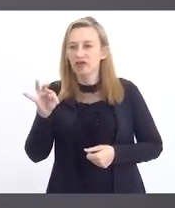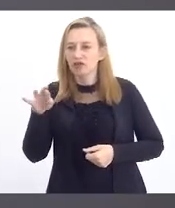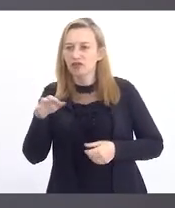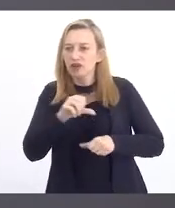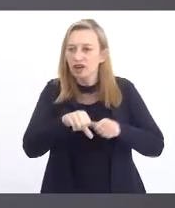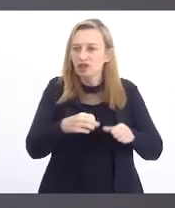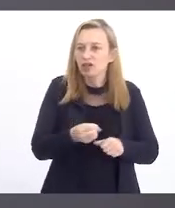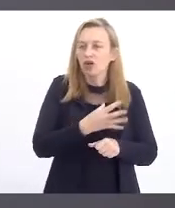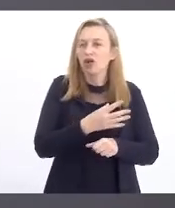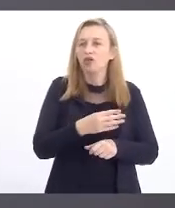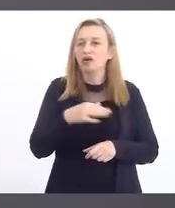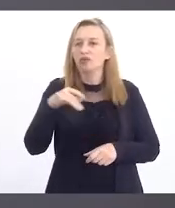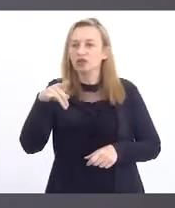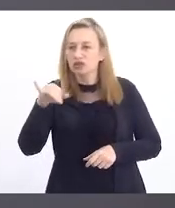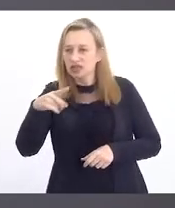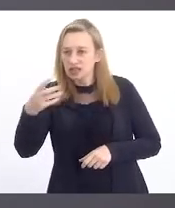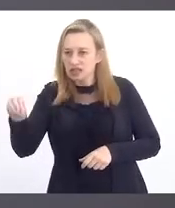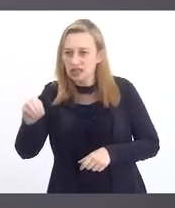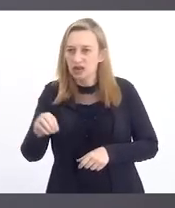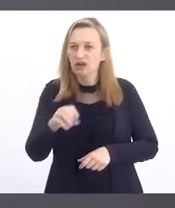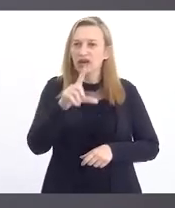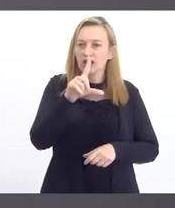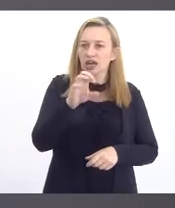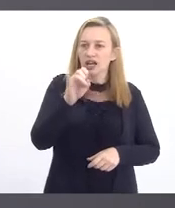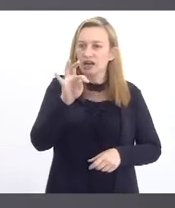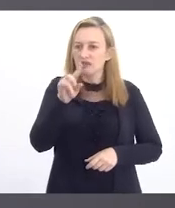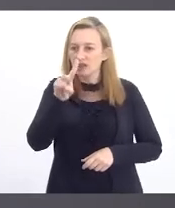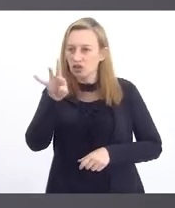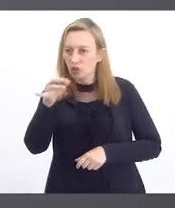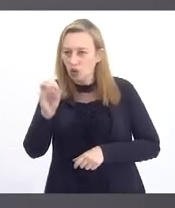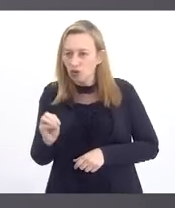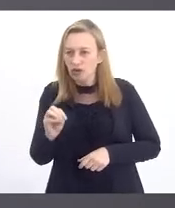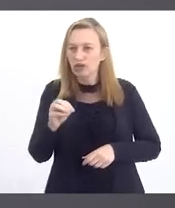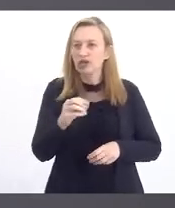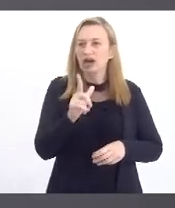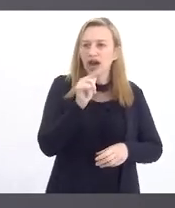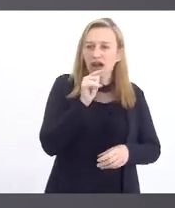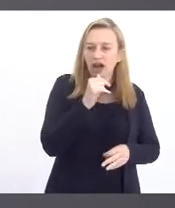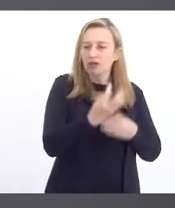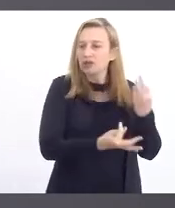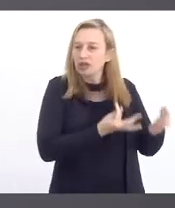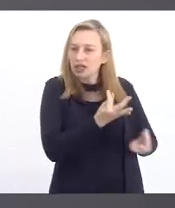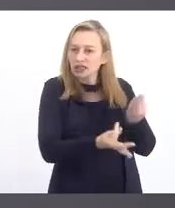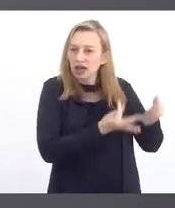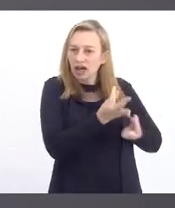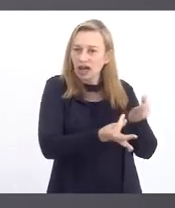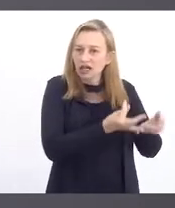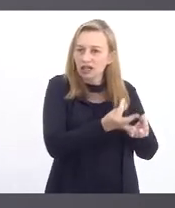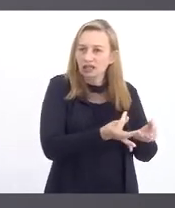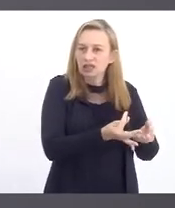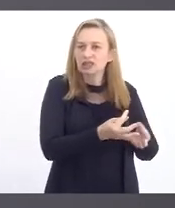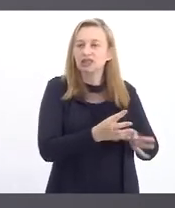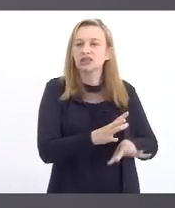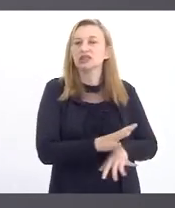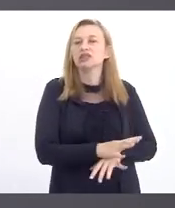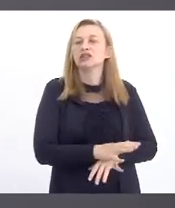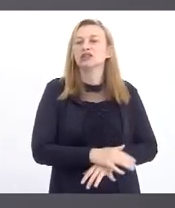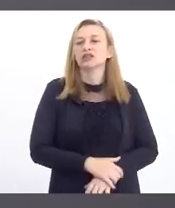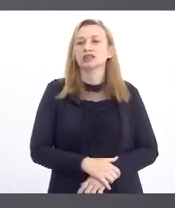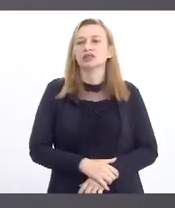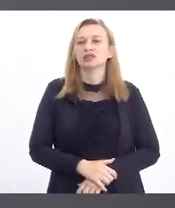elevatórias, seja da água bruta, água tratada, melhoria da subestação elétrica, que é a alimentação elétrica da